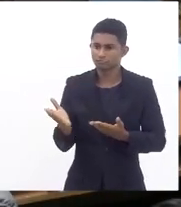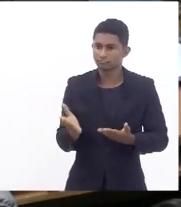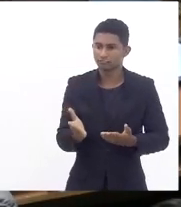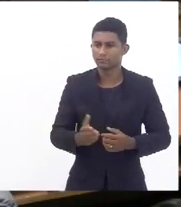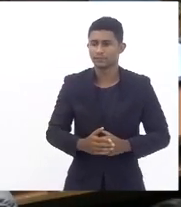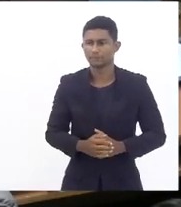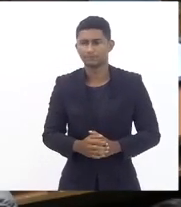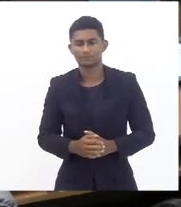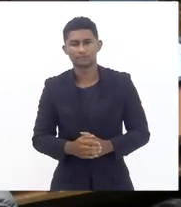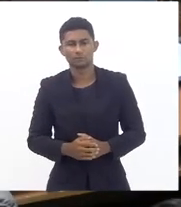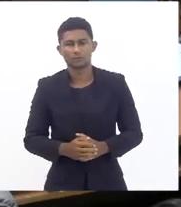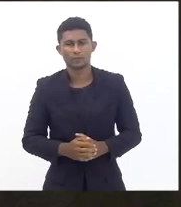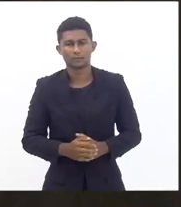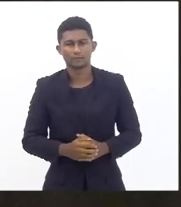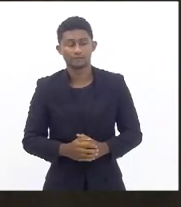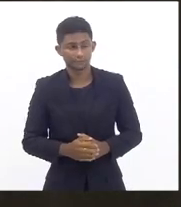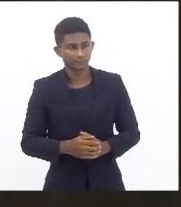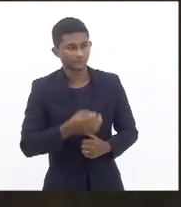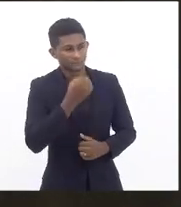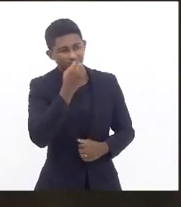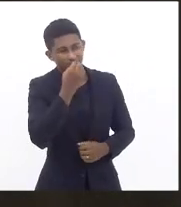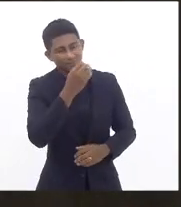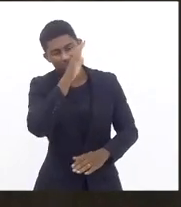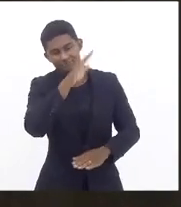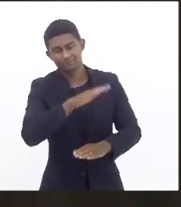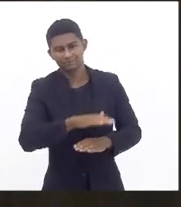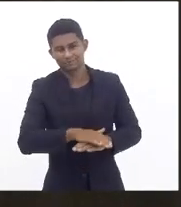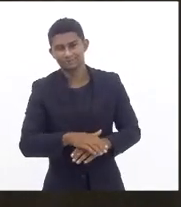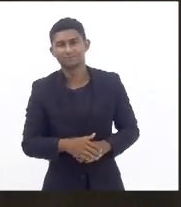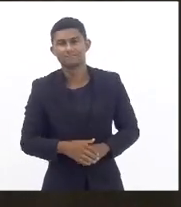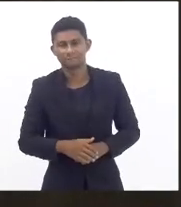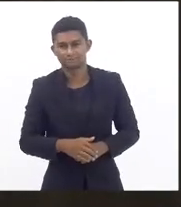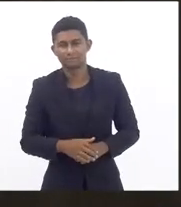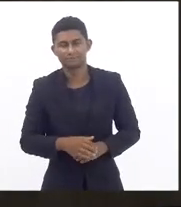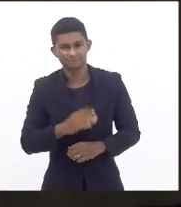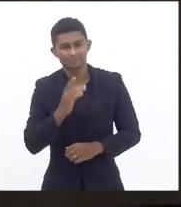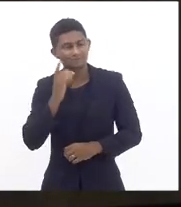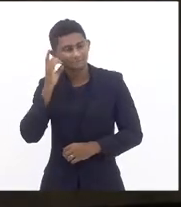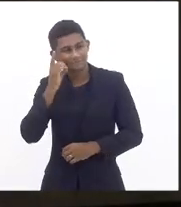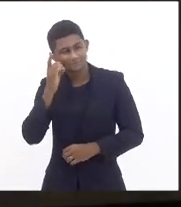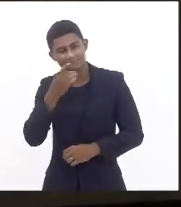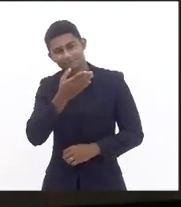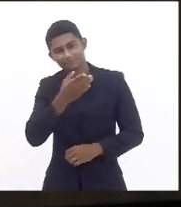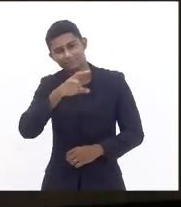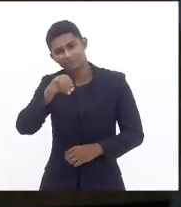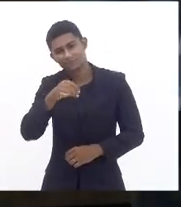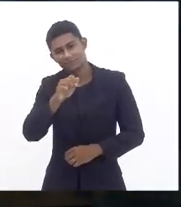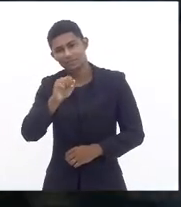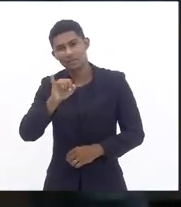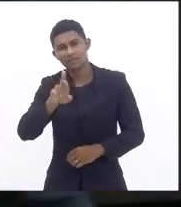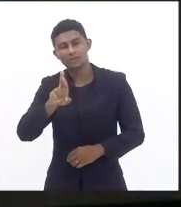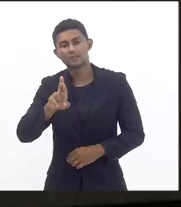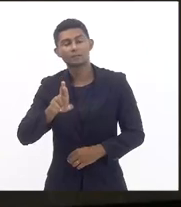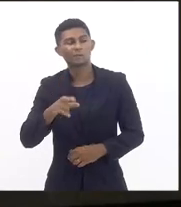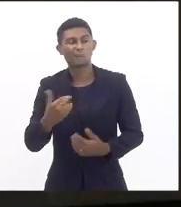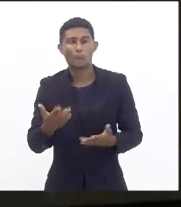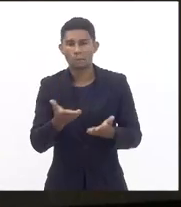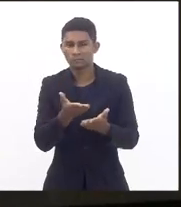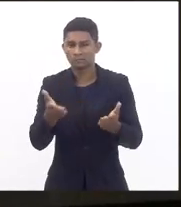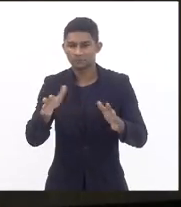Alô? Alô. Primeiro, boa tarde, senhor presidente, deputado Jair Bittencourt, senhoras e senhores deputadas e